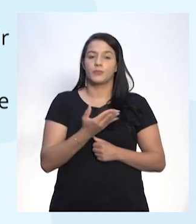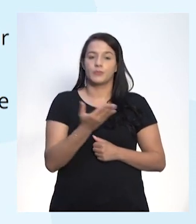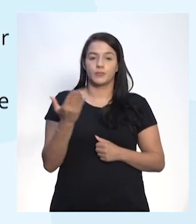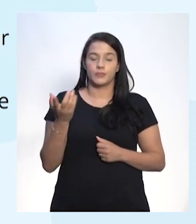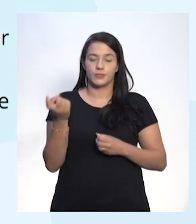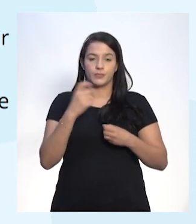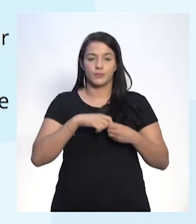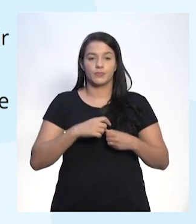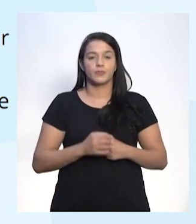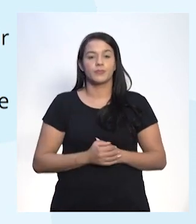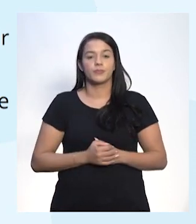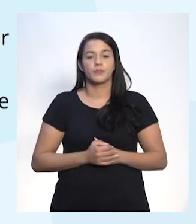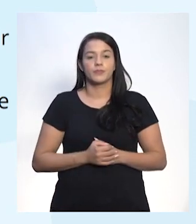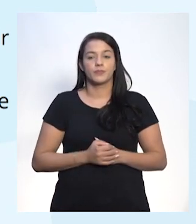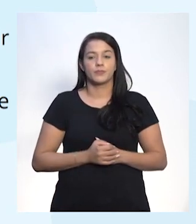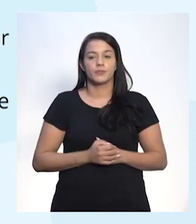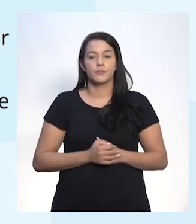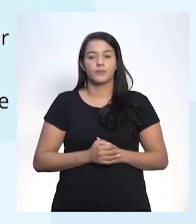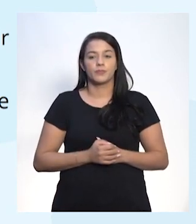volta.